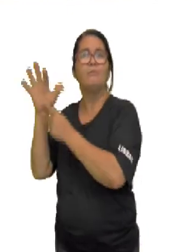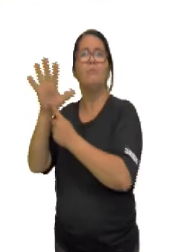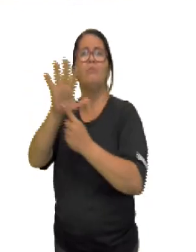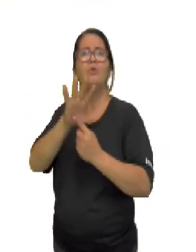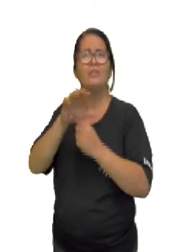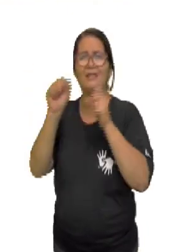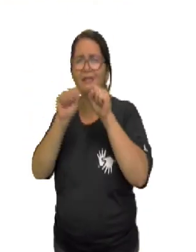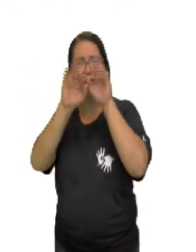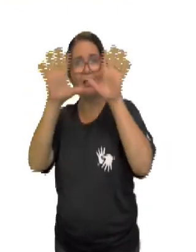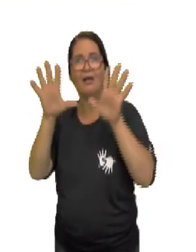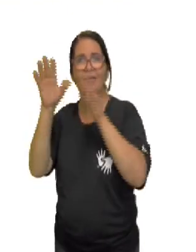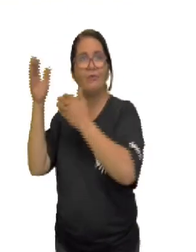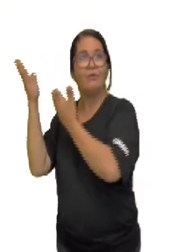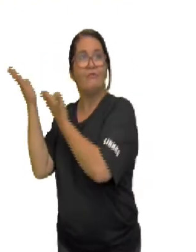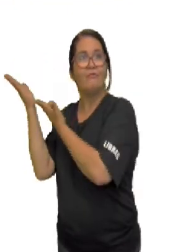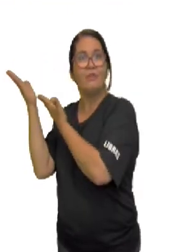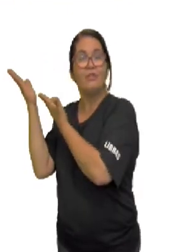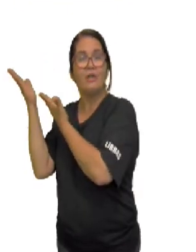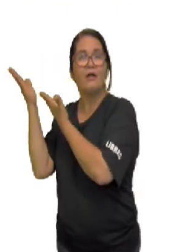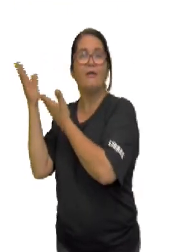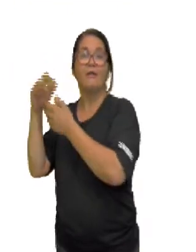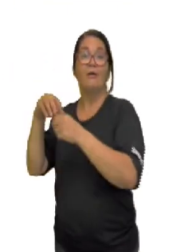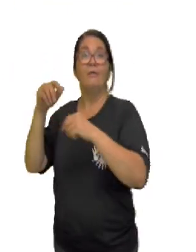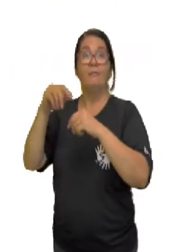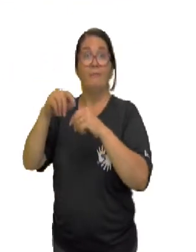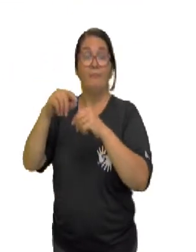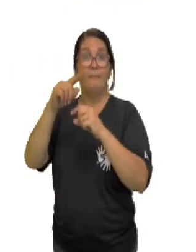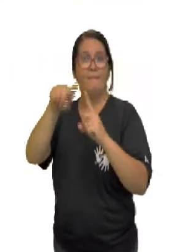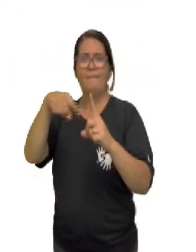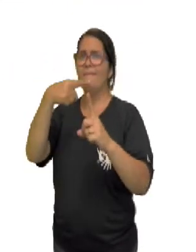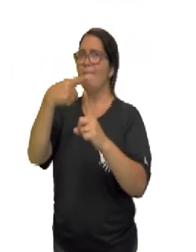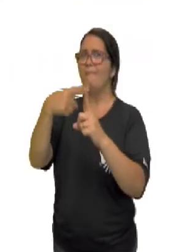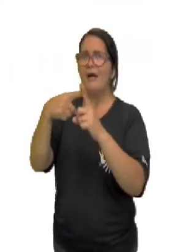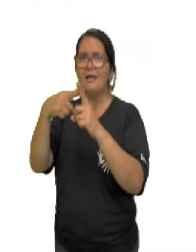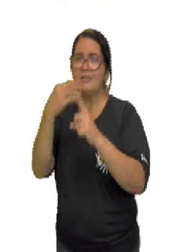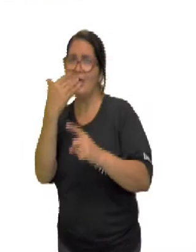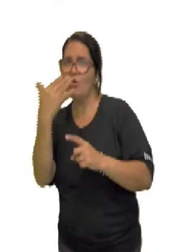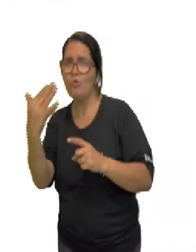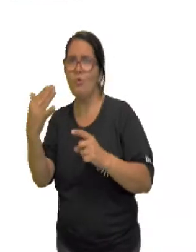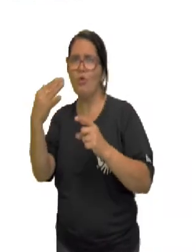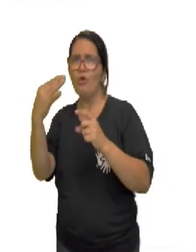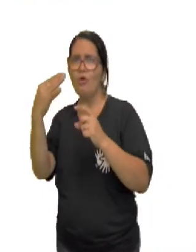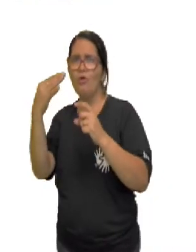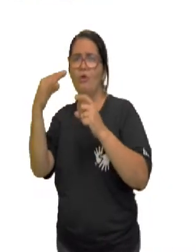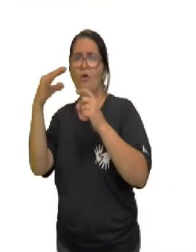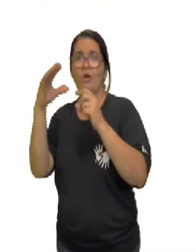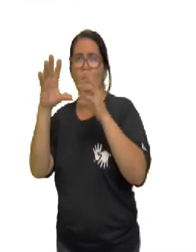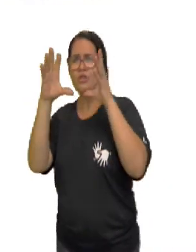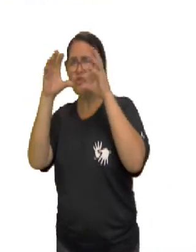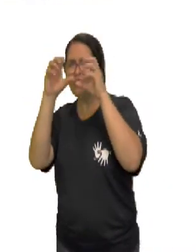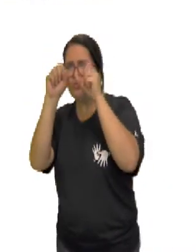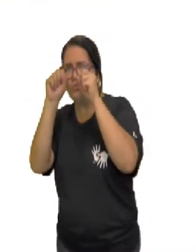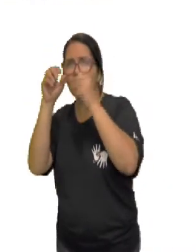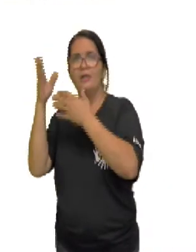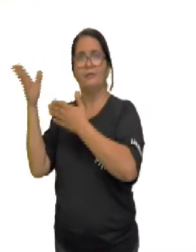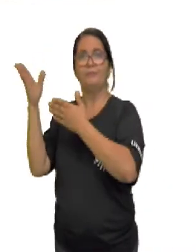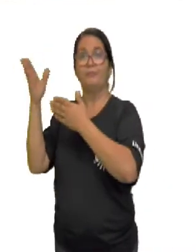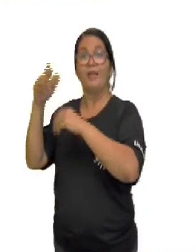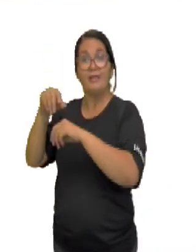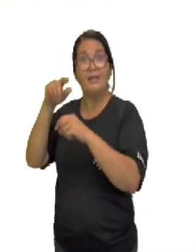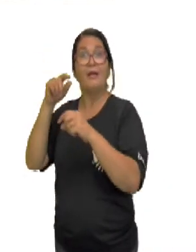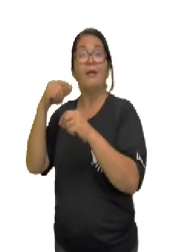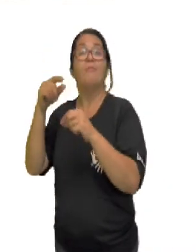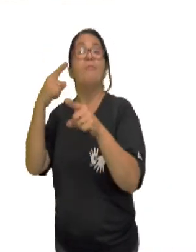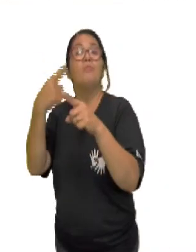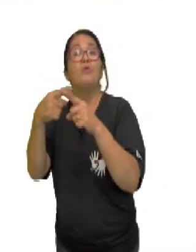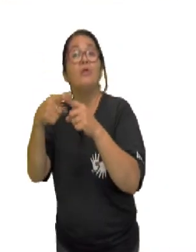falamos. Quanto mais escuro, maior é a concentração populacional. Então, vejam